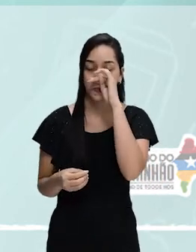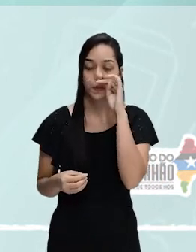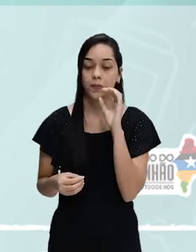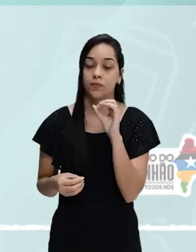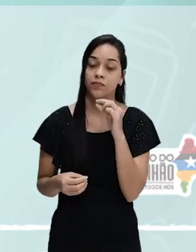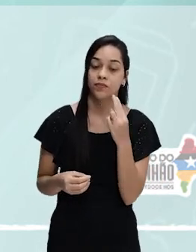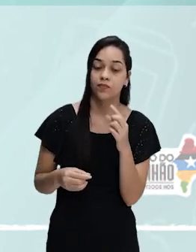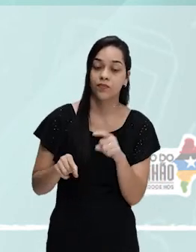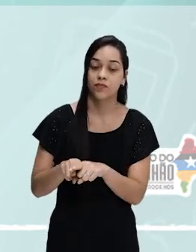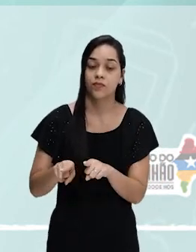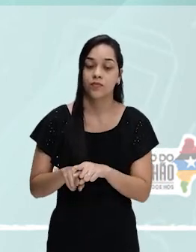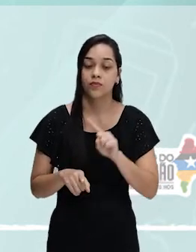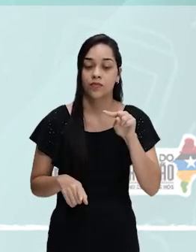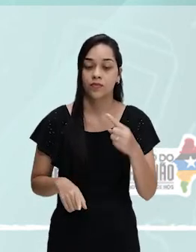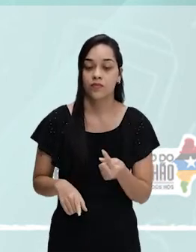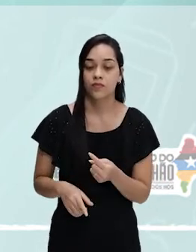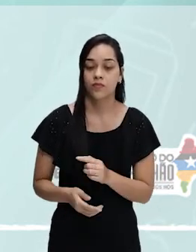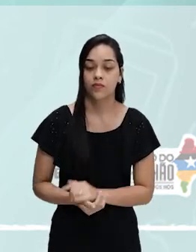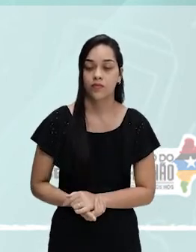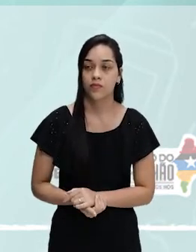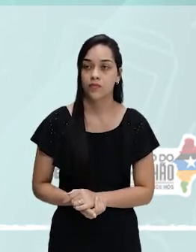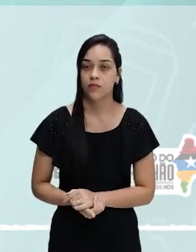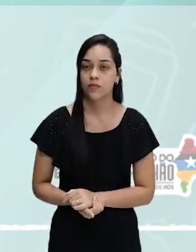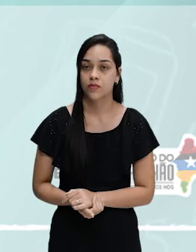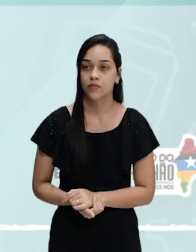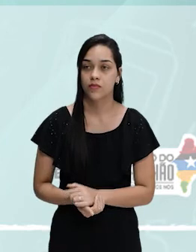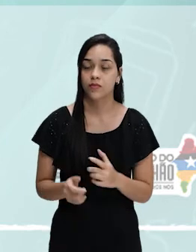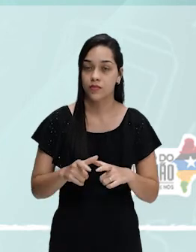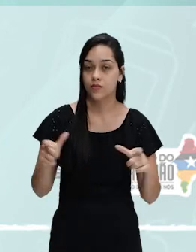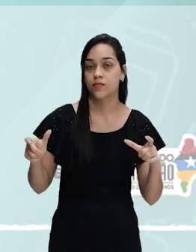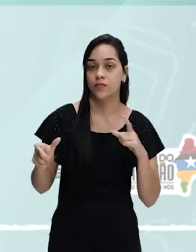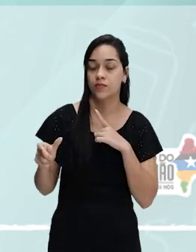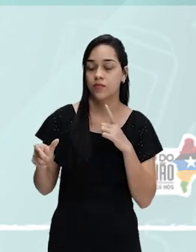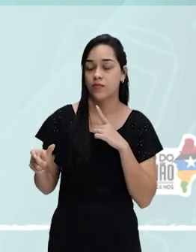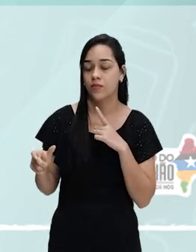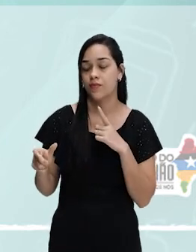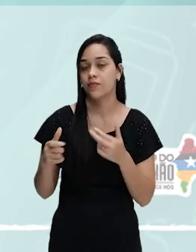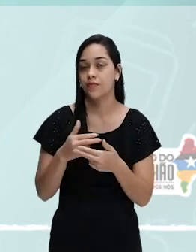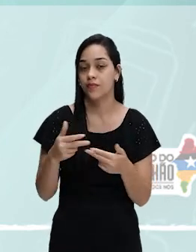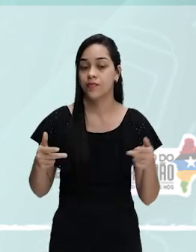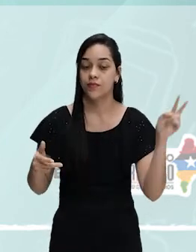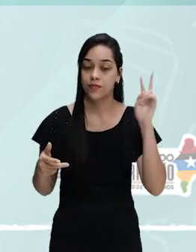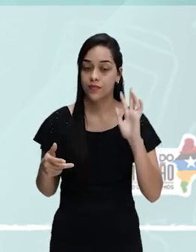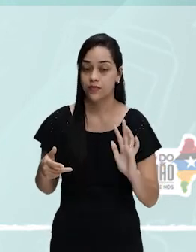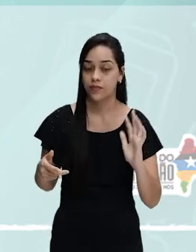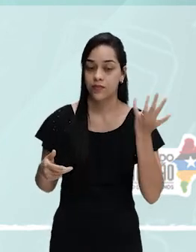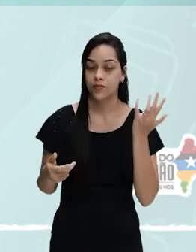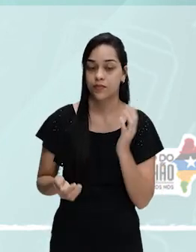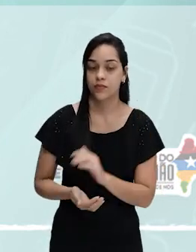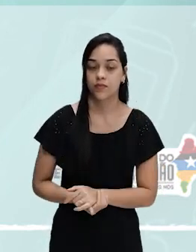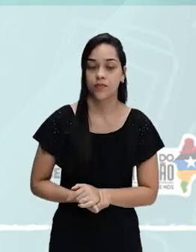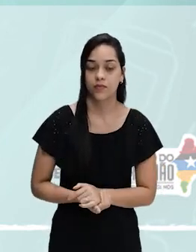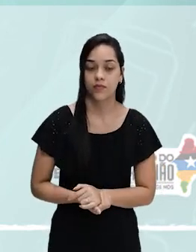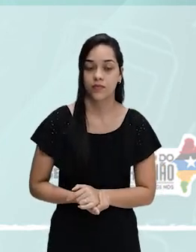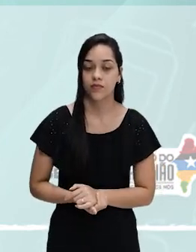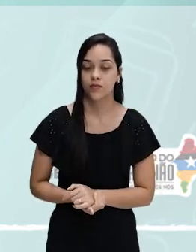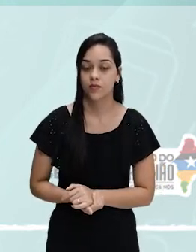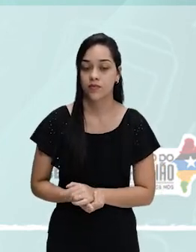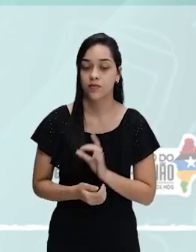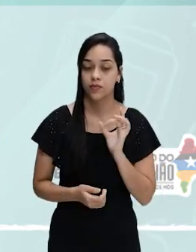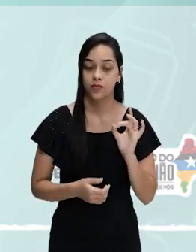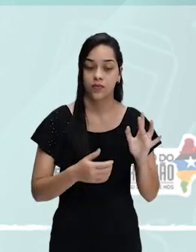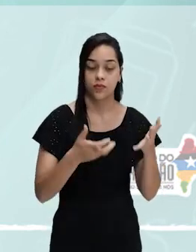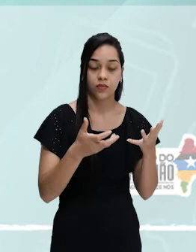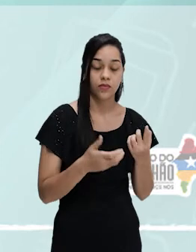mais raramente entre vírgulas. Tá? Então, na maioria das vezes, 2 pontos. Então, só